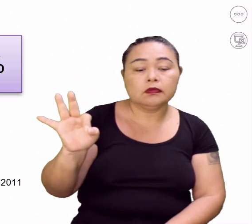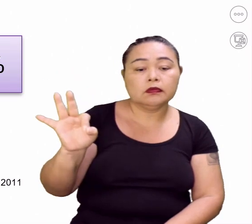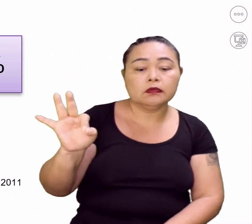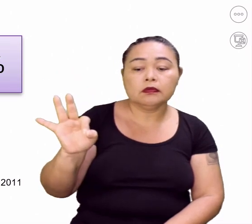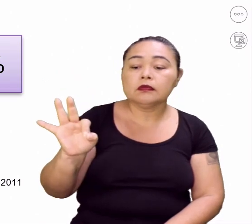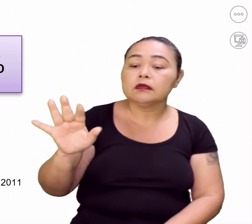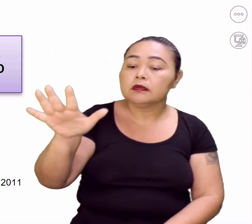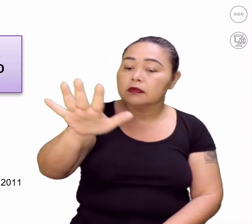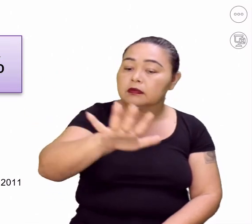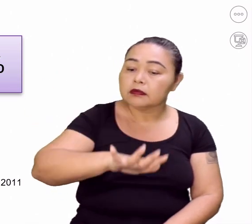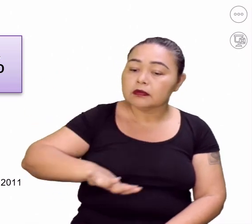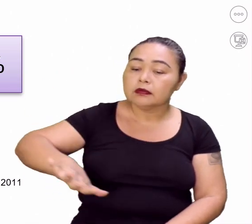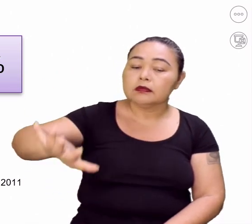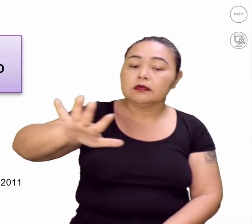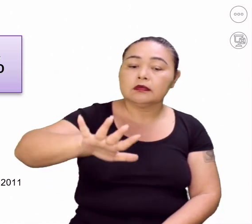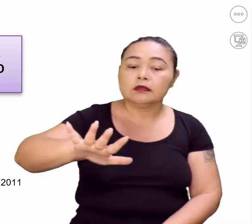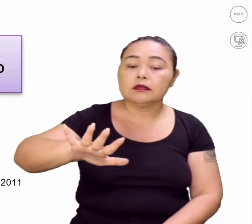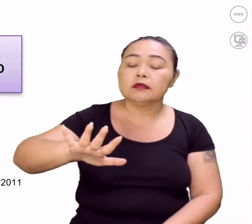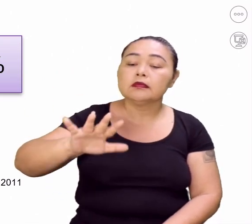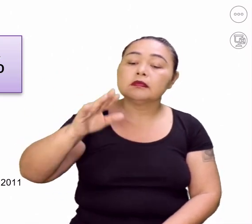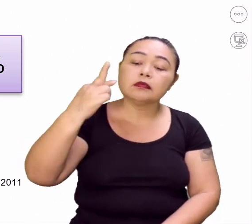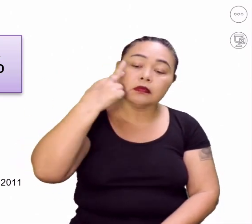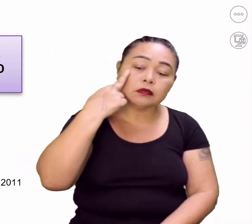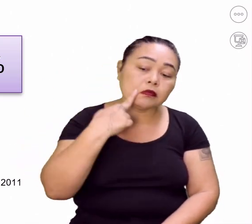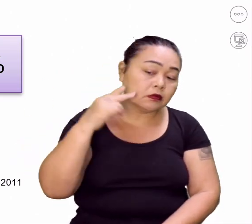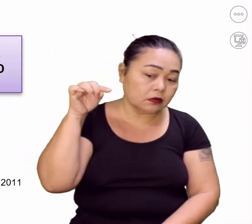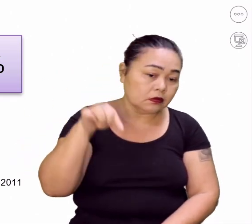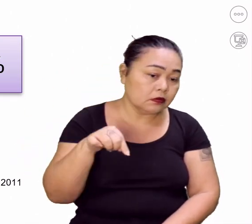do território de Rondônia,